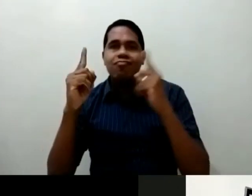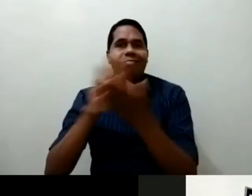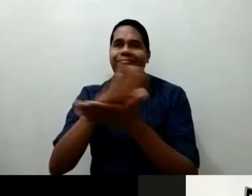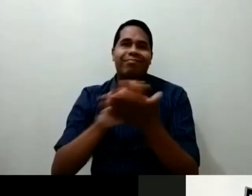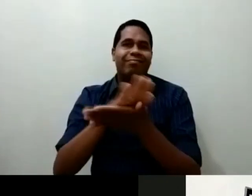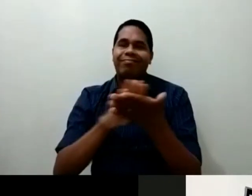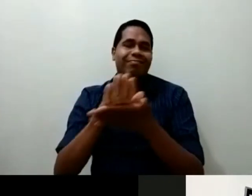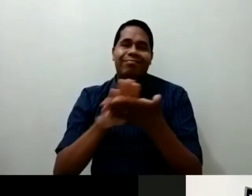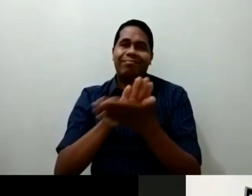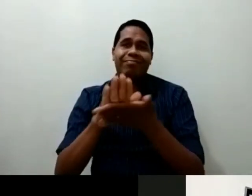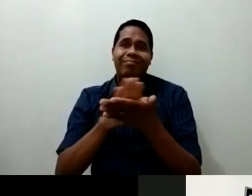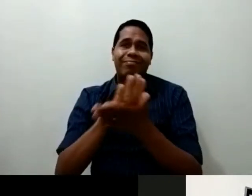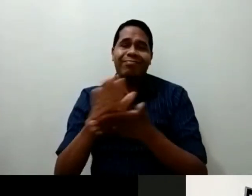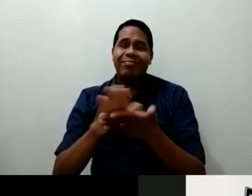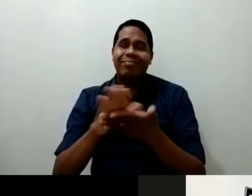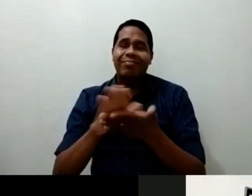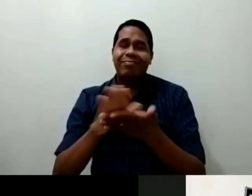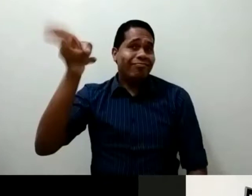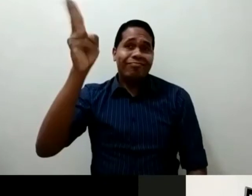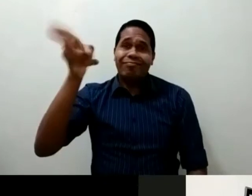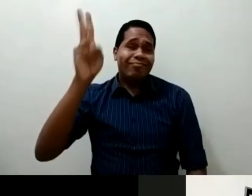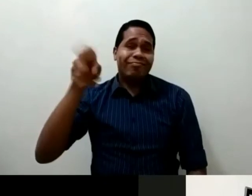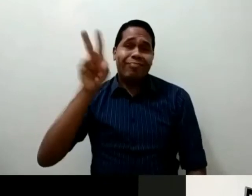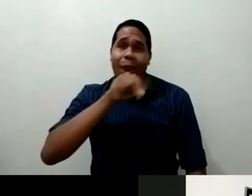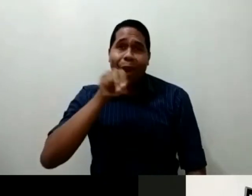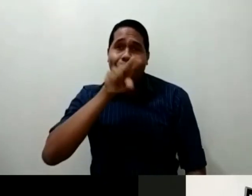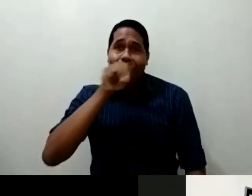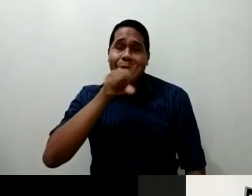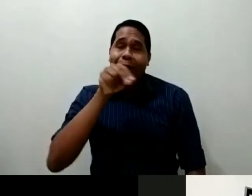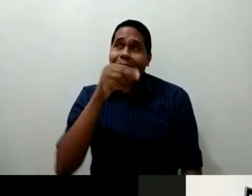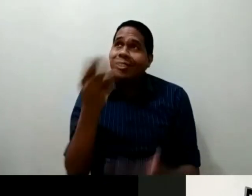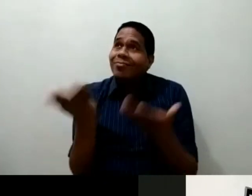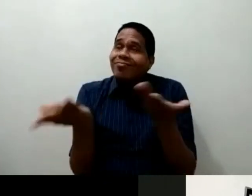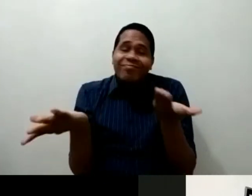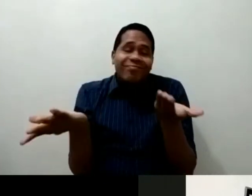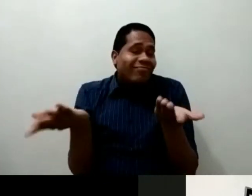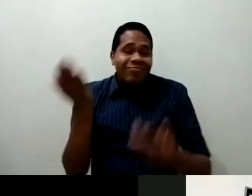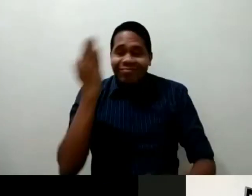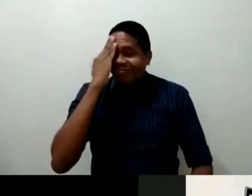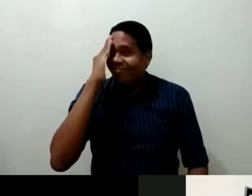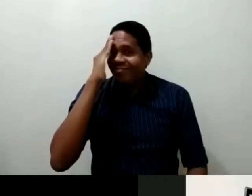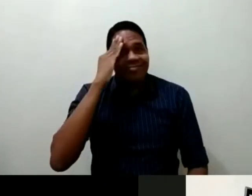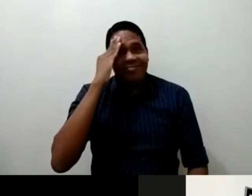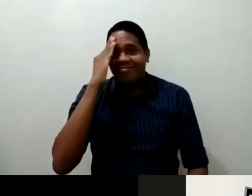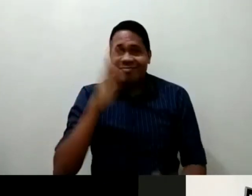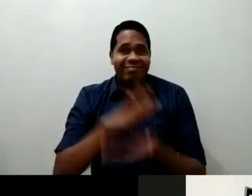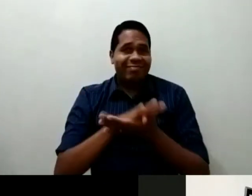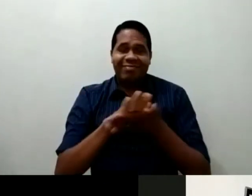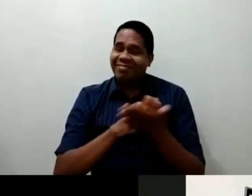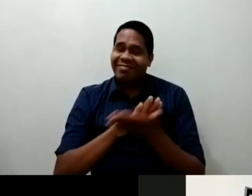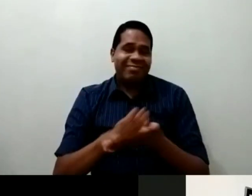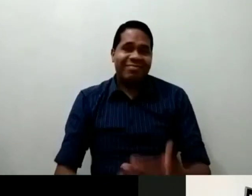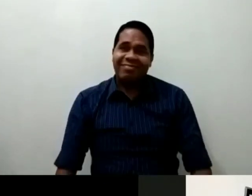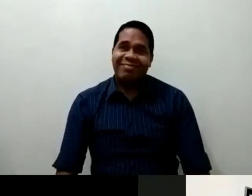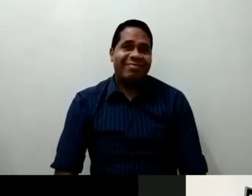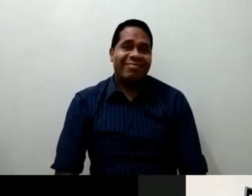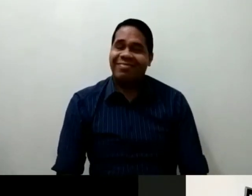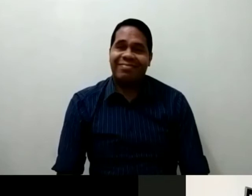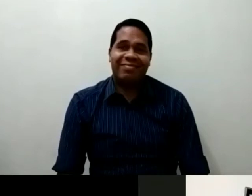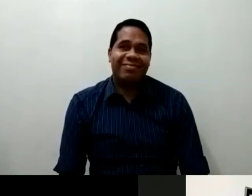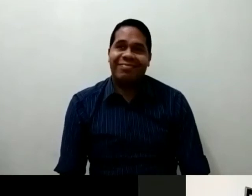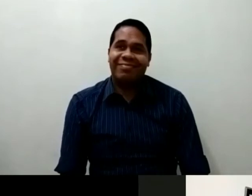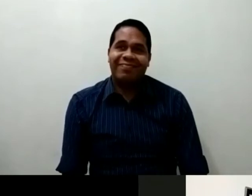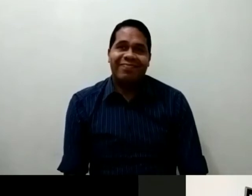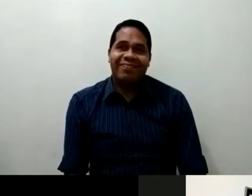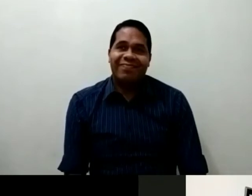que elas falavam, nem os gestos que elas utilizavam. Era sempre na base oral. E aí,